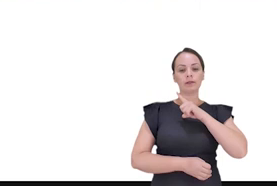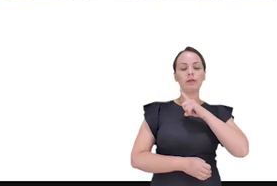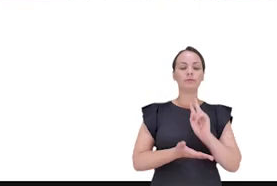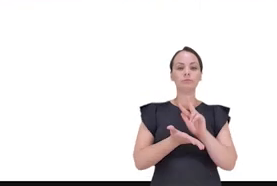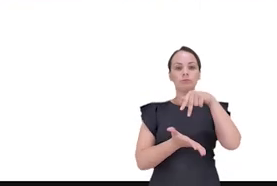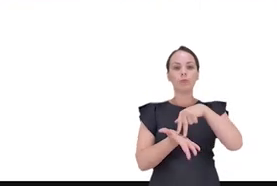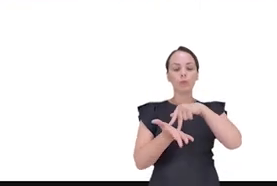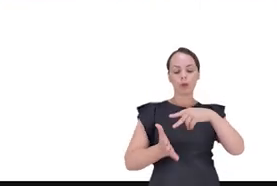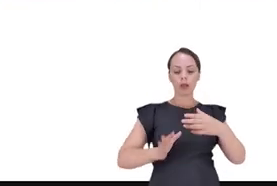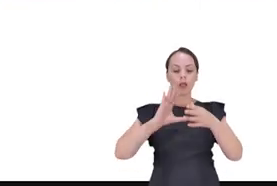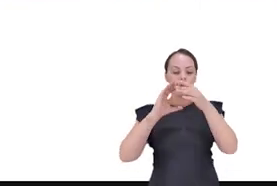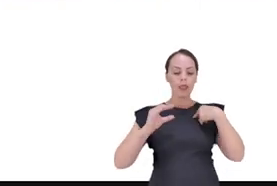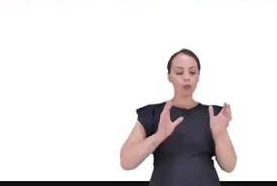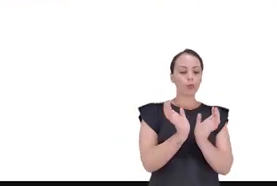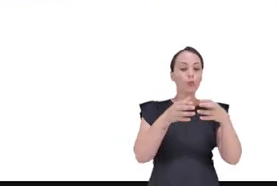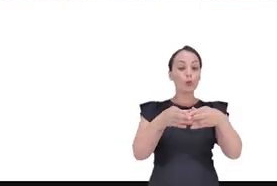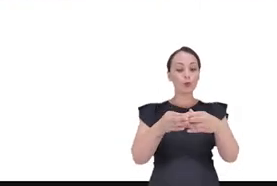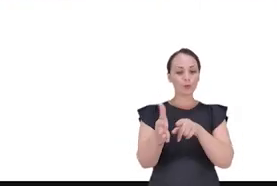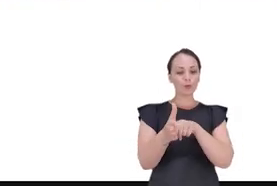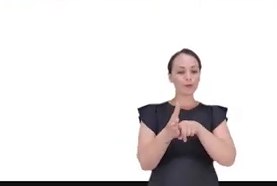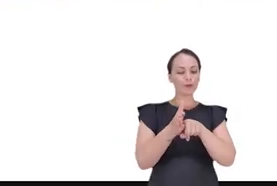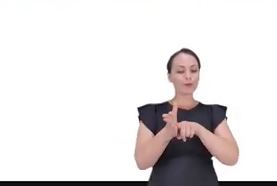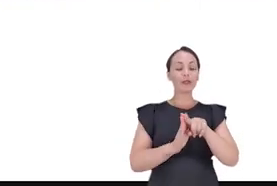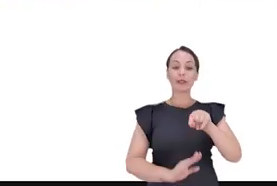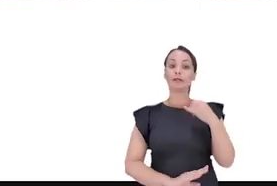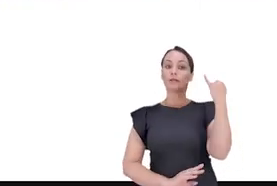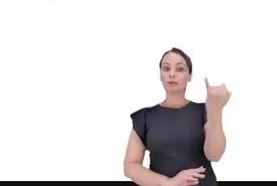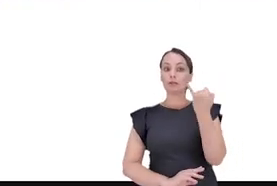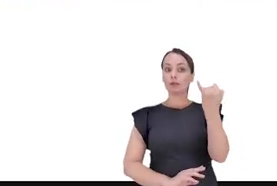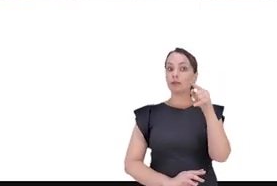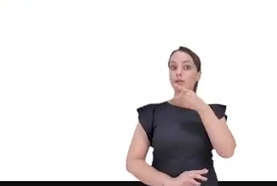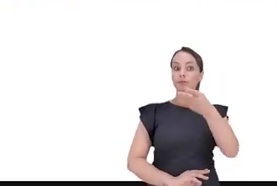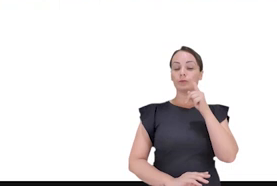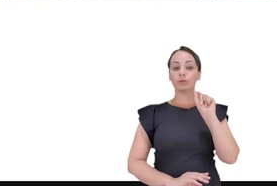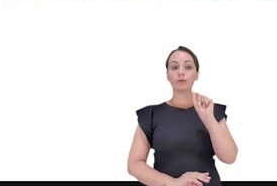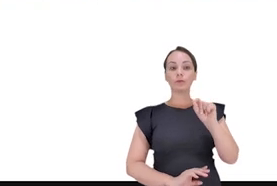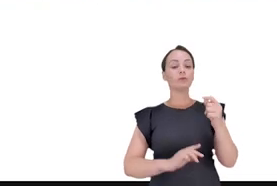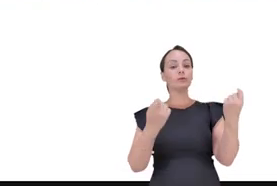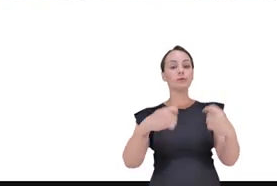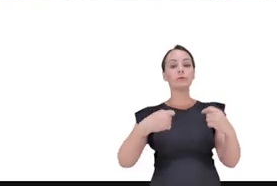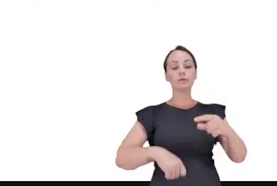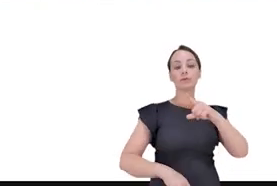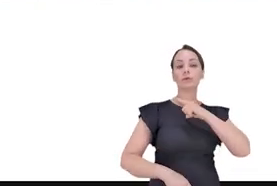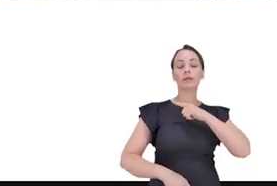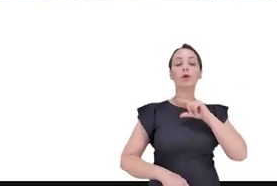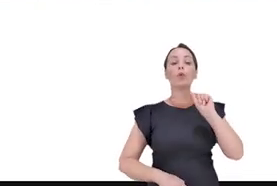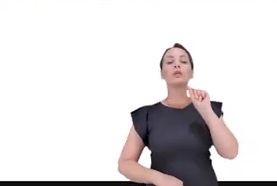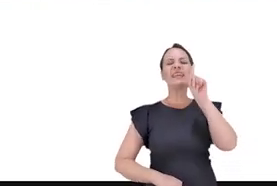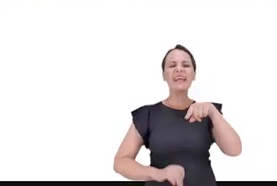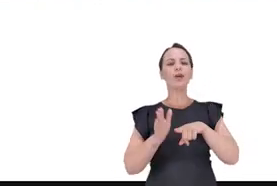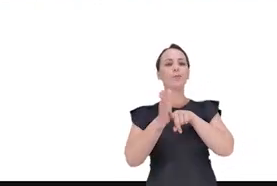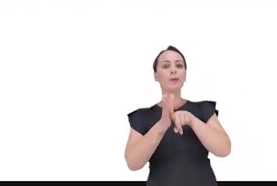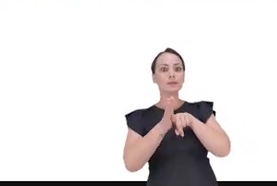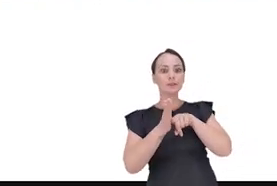parte de um corpo de pesquisadores, e é importante falar, né, o que você precisa... o que é ser